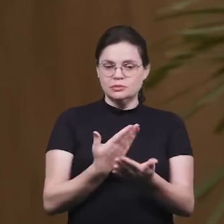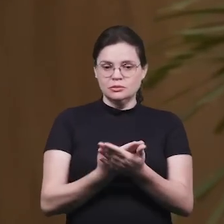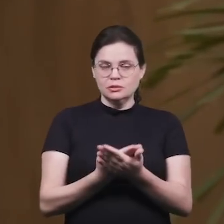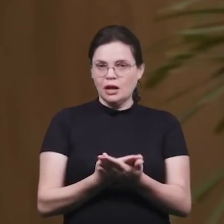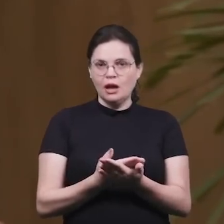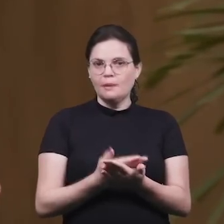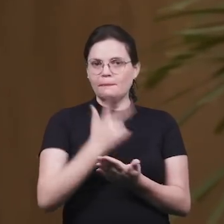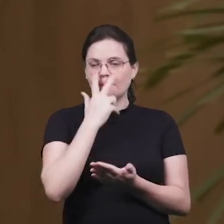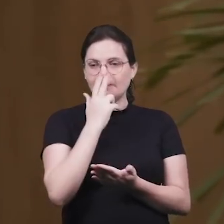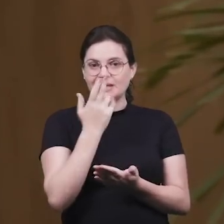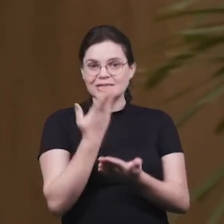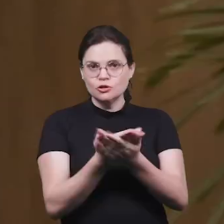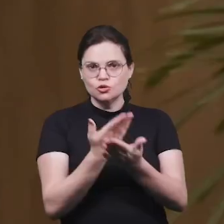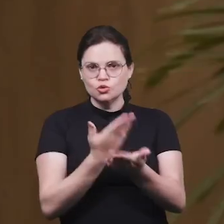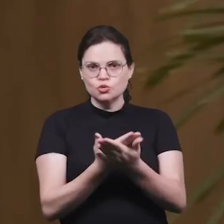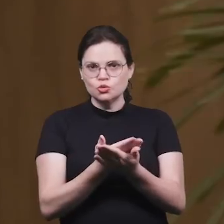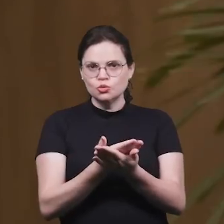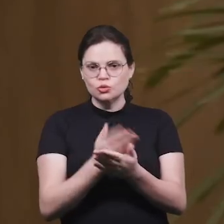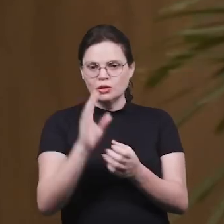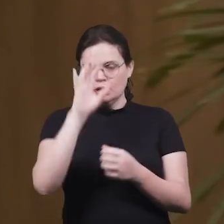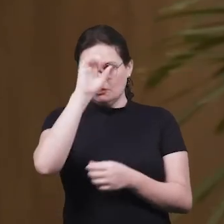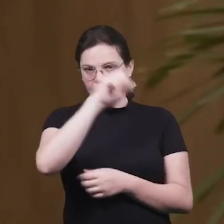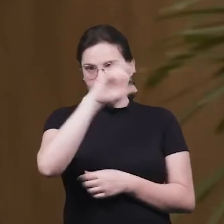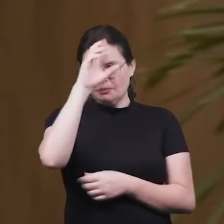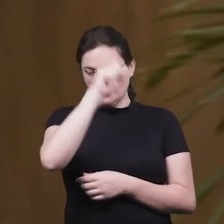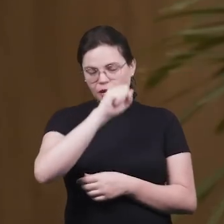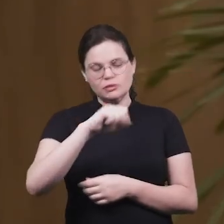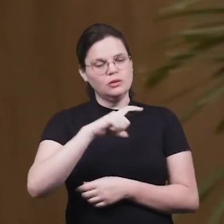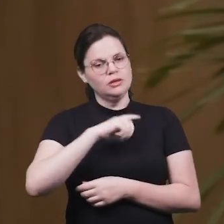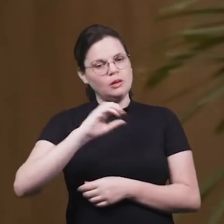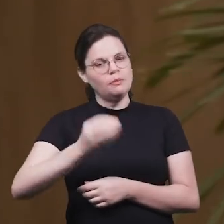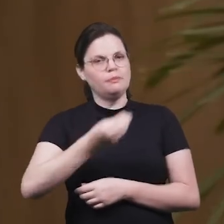portas. Então, nem sempre nós vamos ter